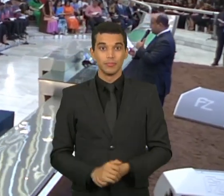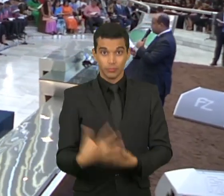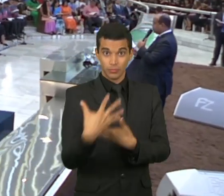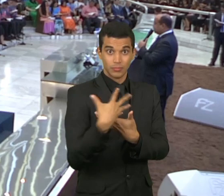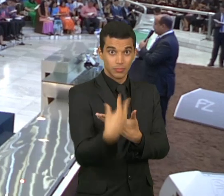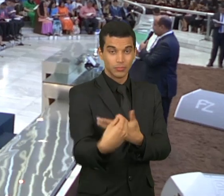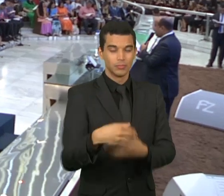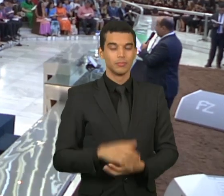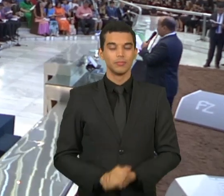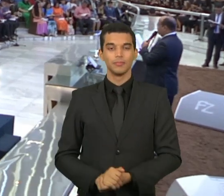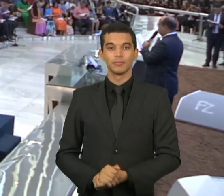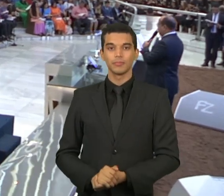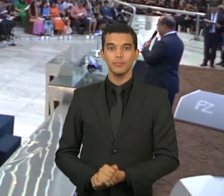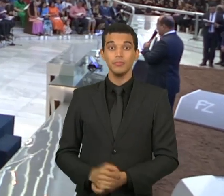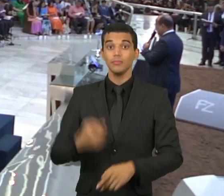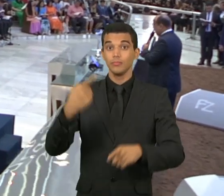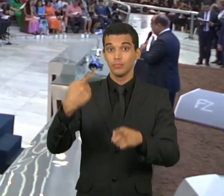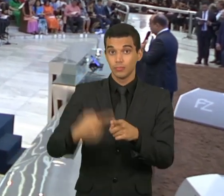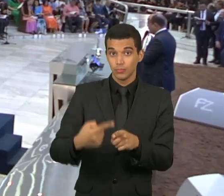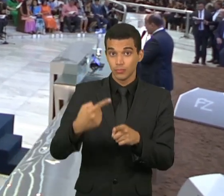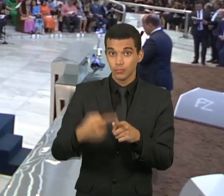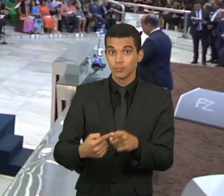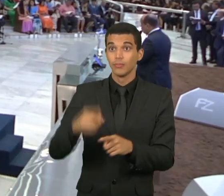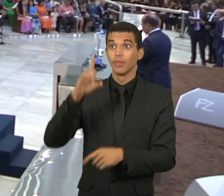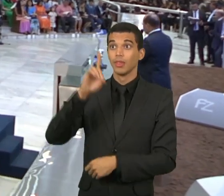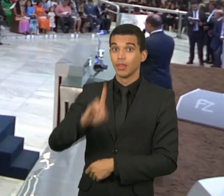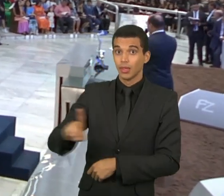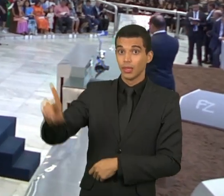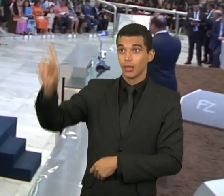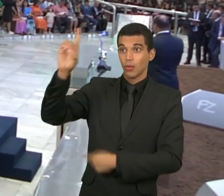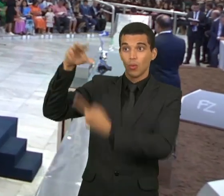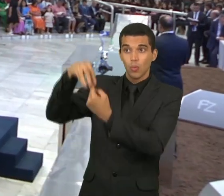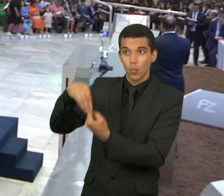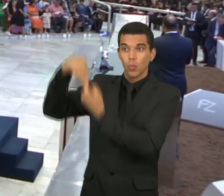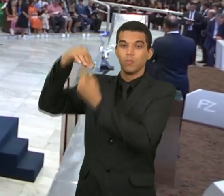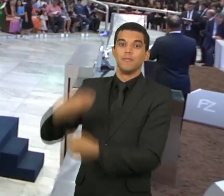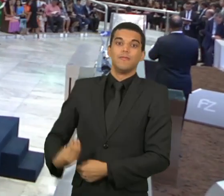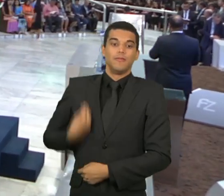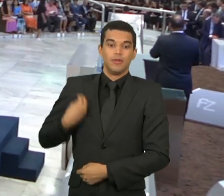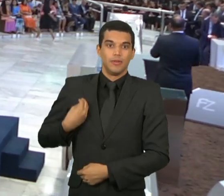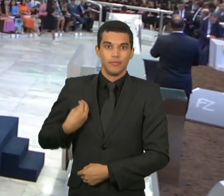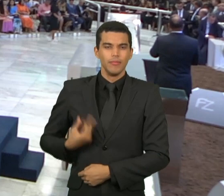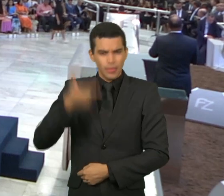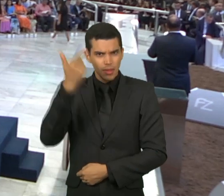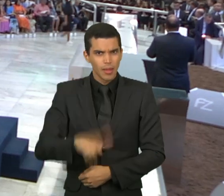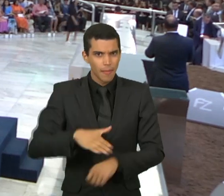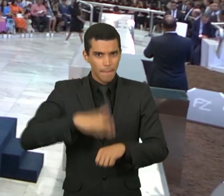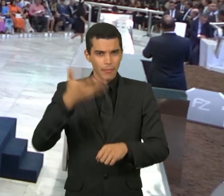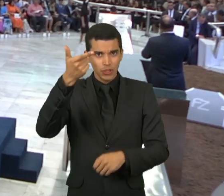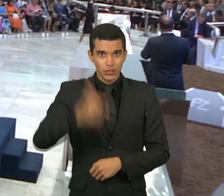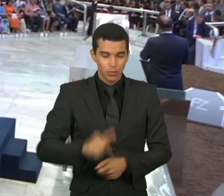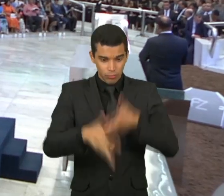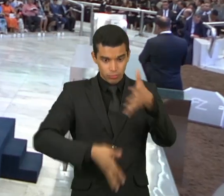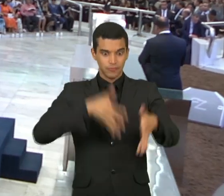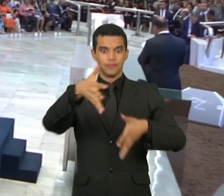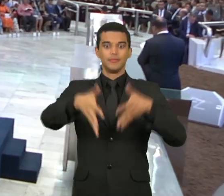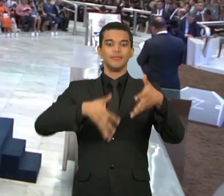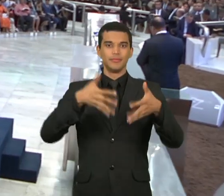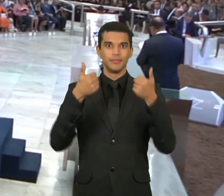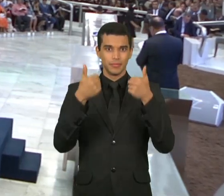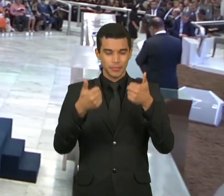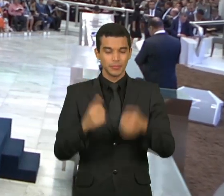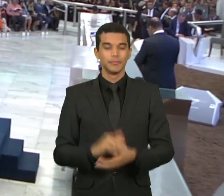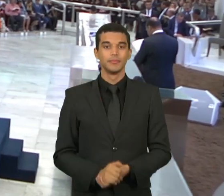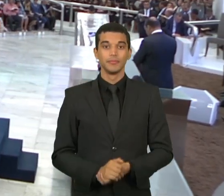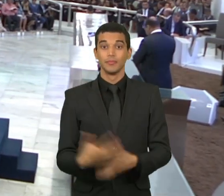dois, três. Porque ele é o Deus vivo. Dá para ler mais forte? Queria ouvir a galeria também.